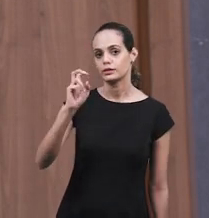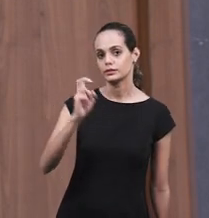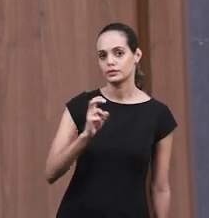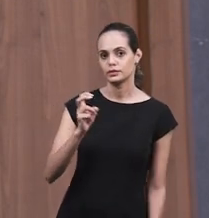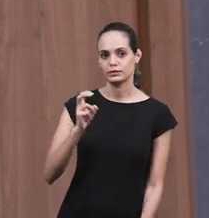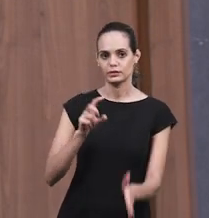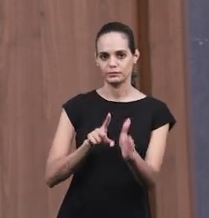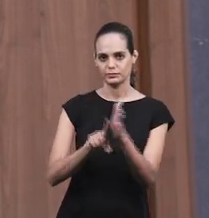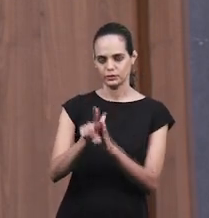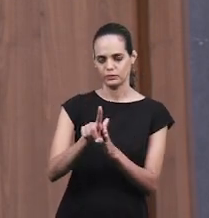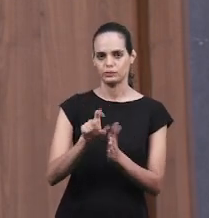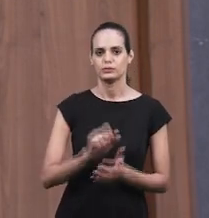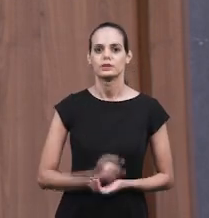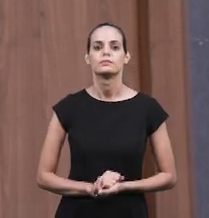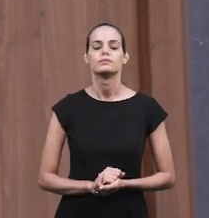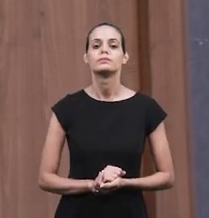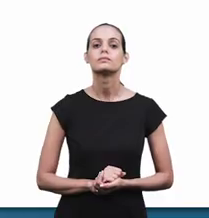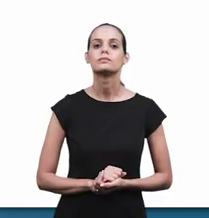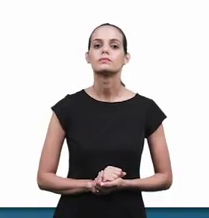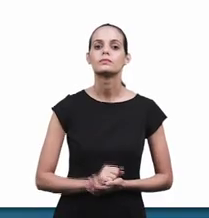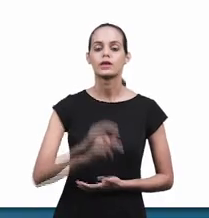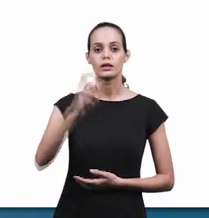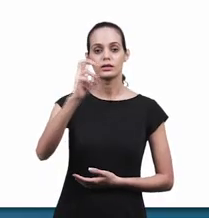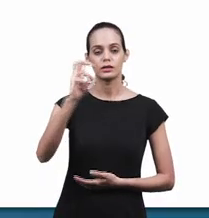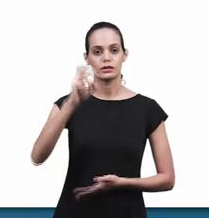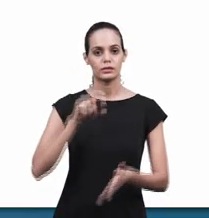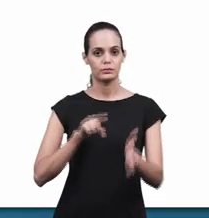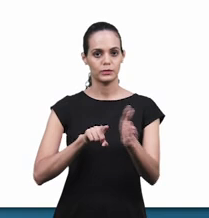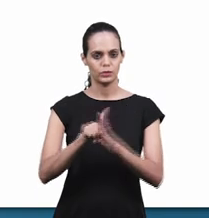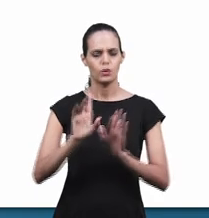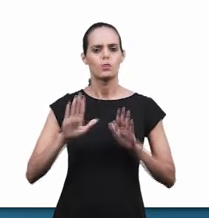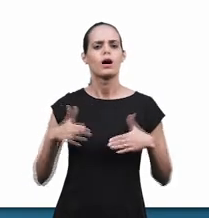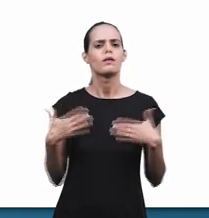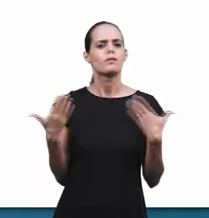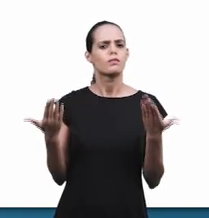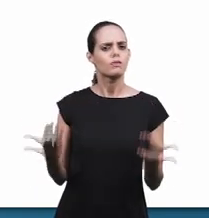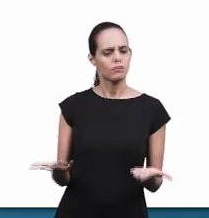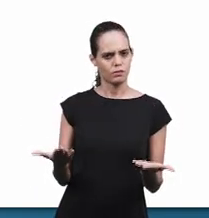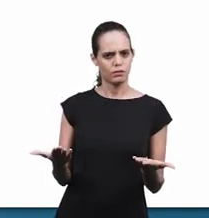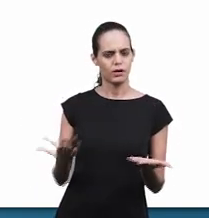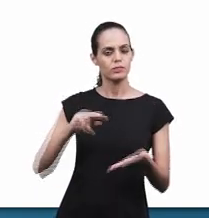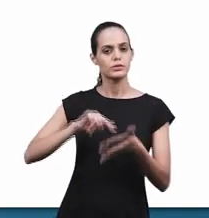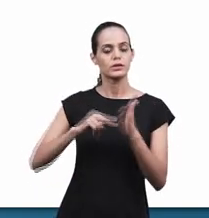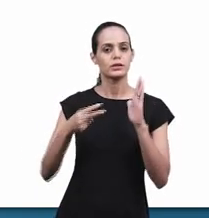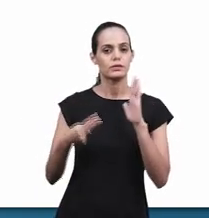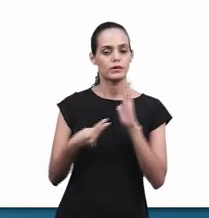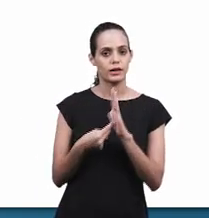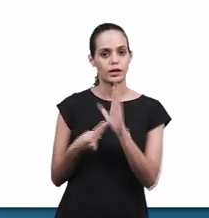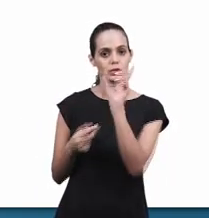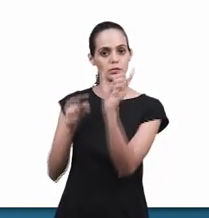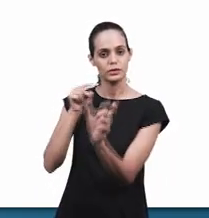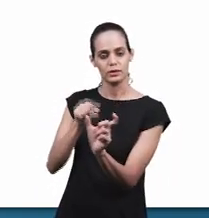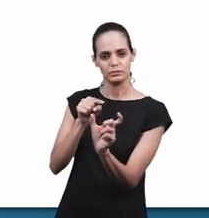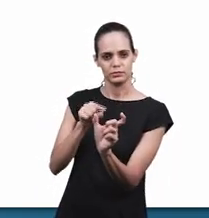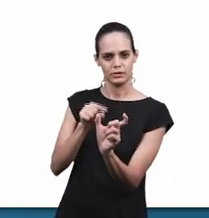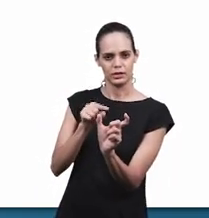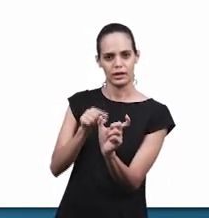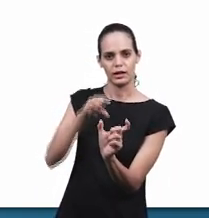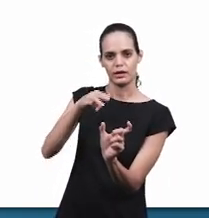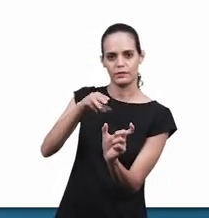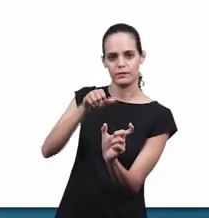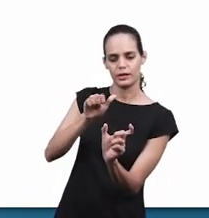agora para a nossa quinta pergunta. E a nossa quinta pergunta diz assim: Qual o significado da